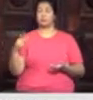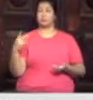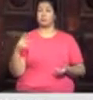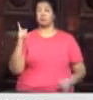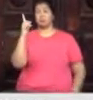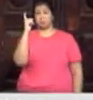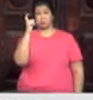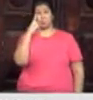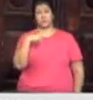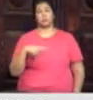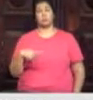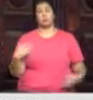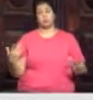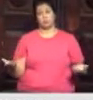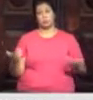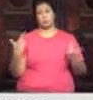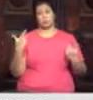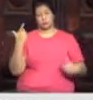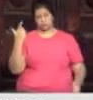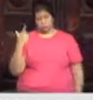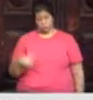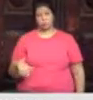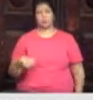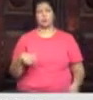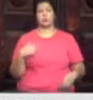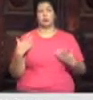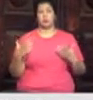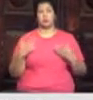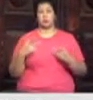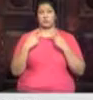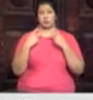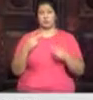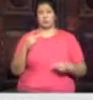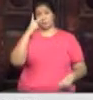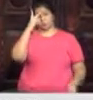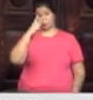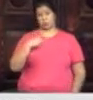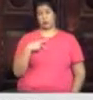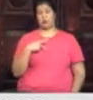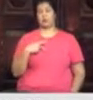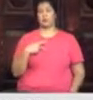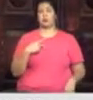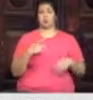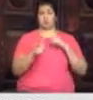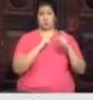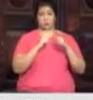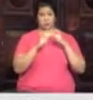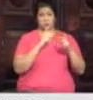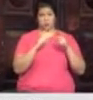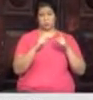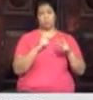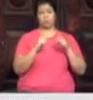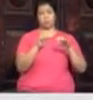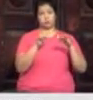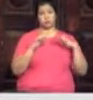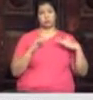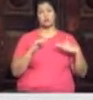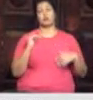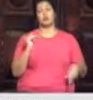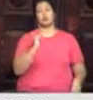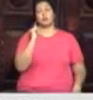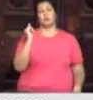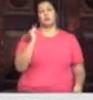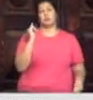FAPERJ. Portanto, eu queria aqui repercutir, em parte, pelo menos, o que foi a nossa audiência pública de hoje de manhã, e a importância de termos